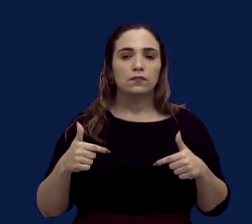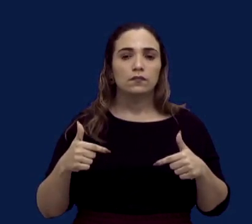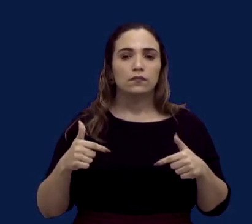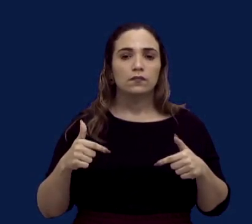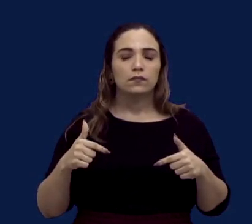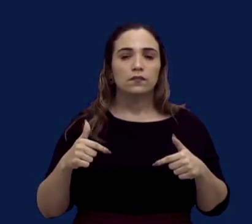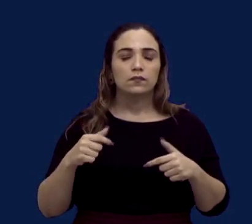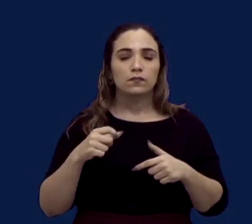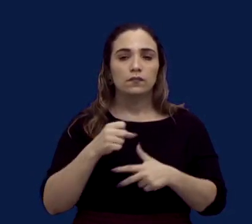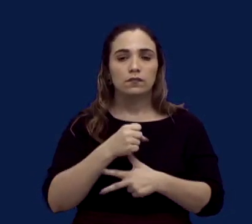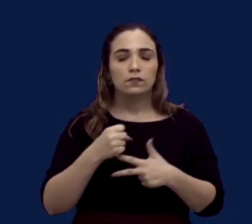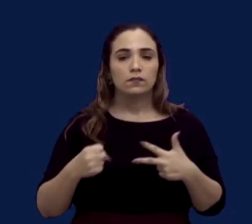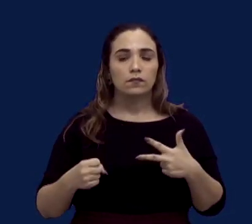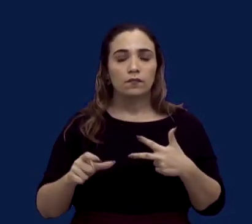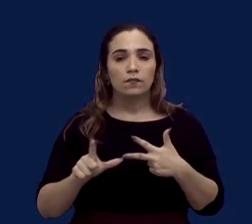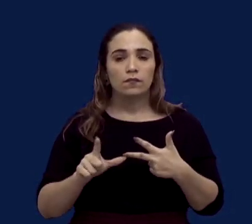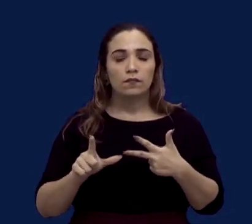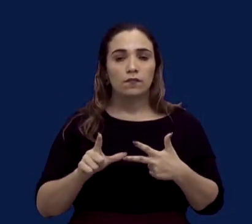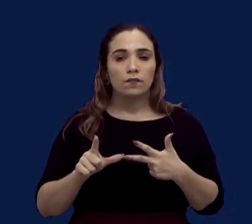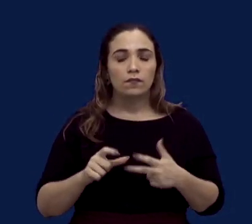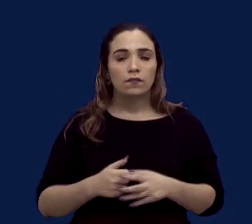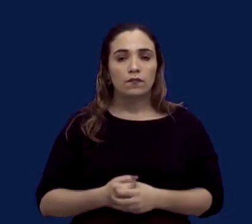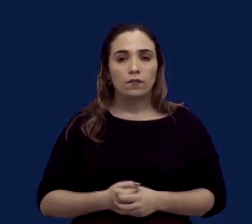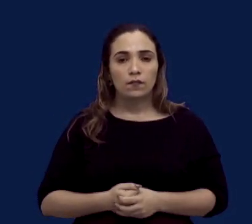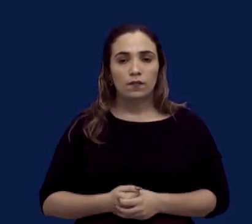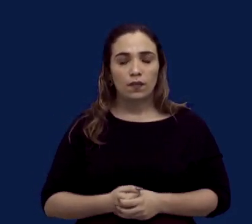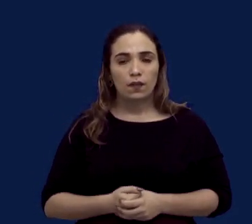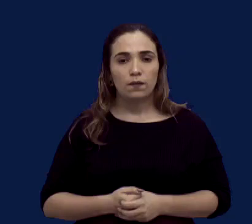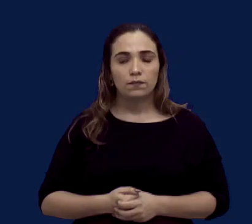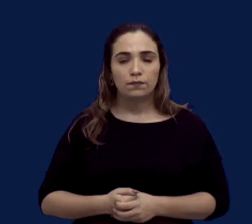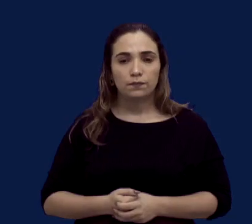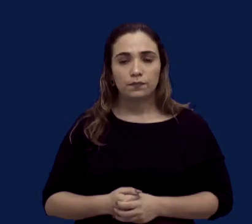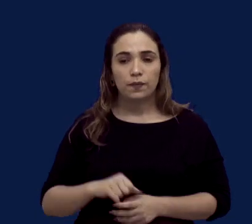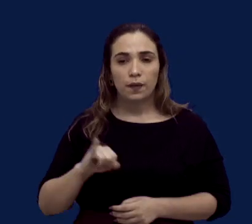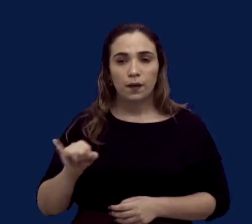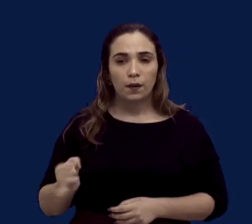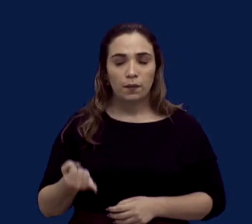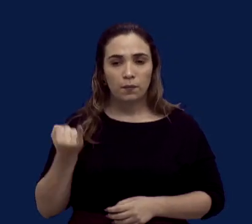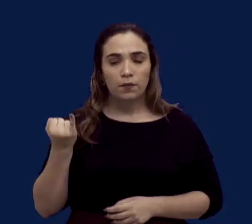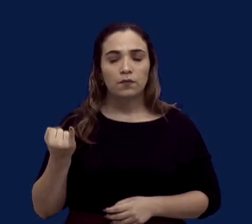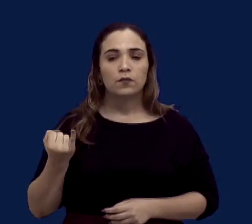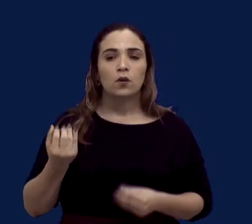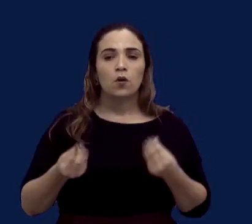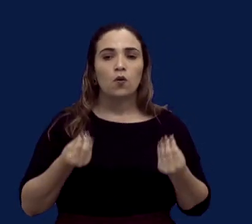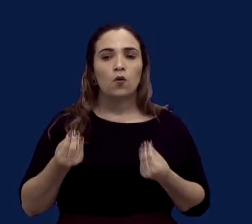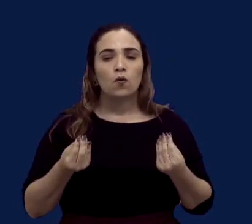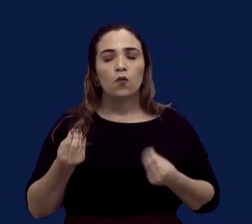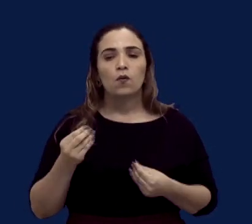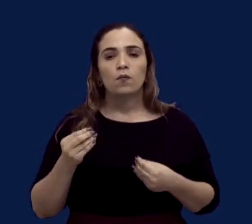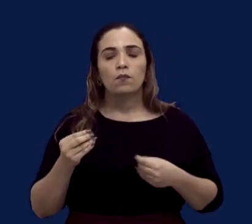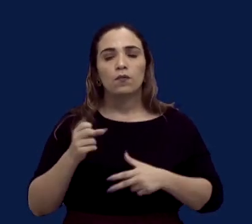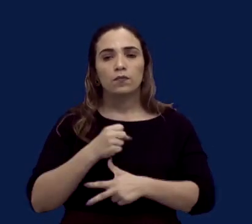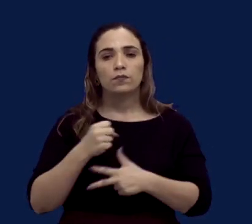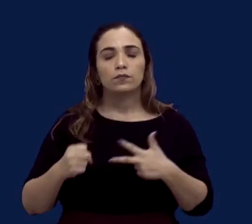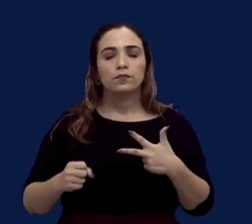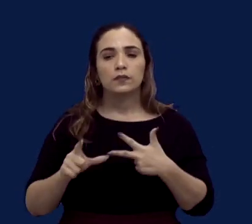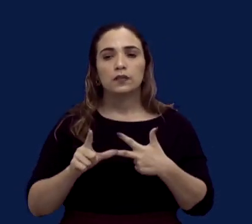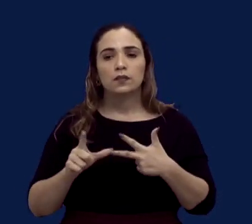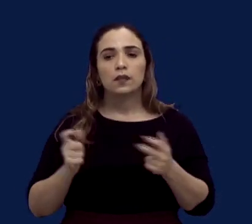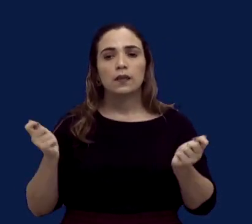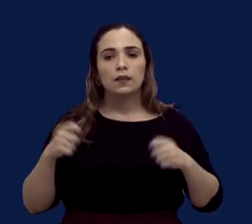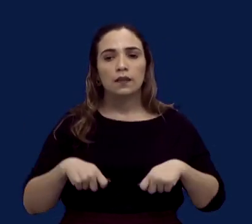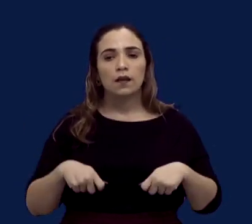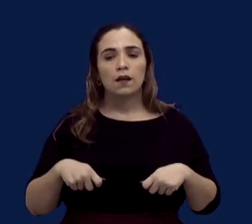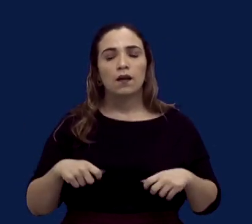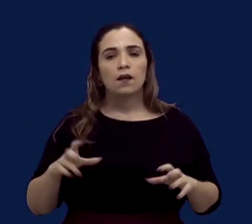Legislativo agora? Vê só, como é que, assim, aproveitando e já emendando aí, como é que o Legislativo pode traduzir a